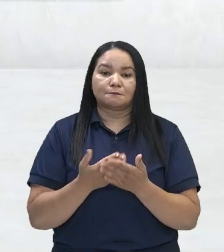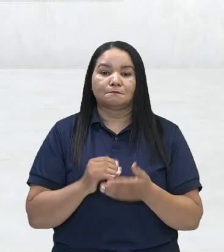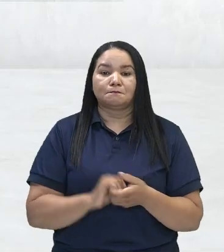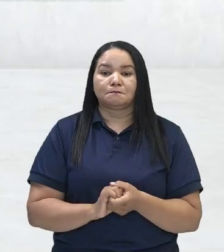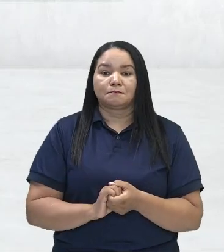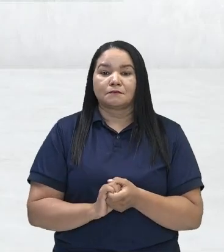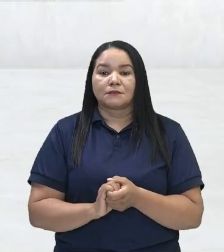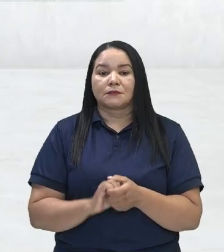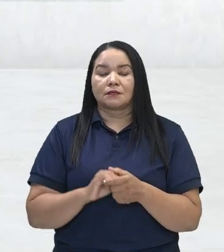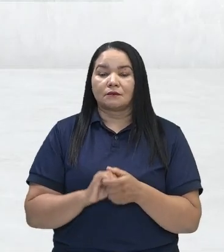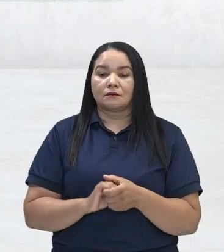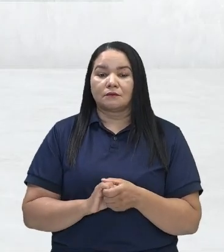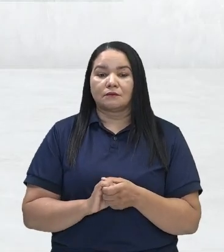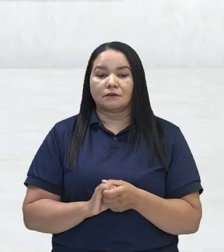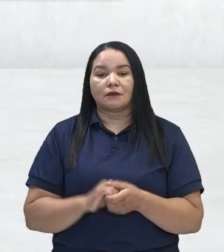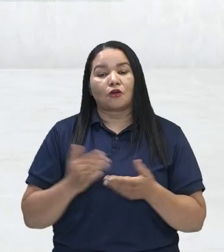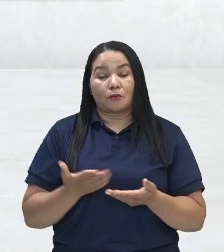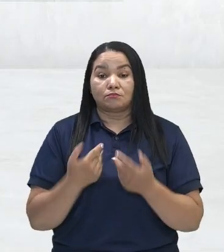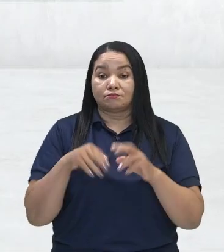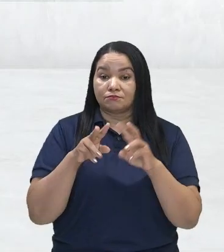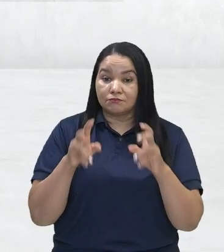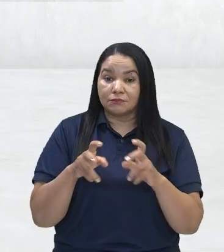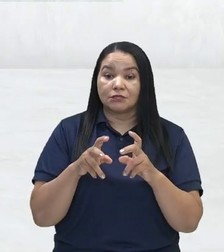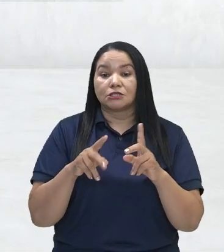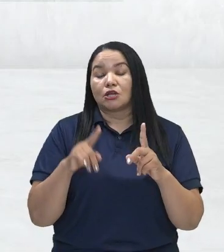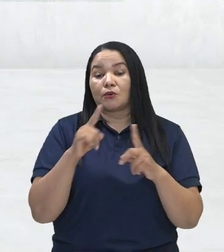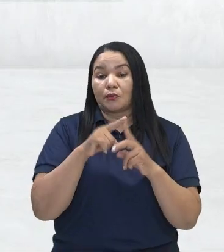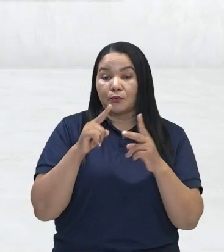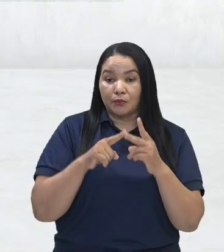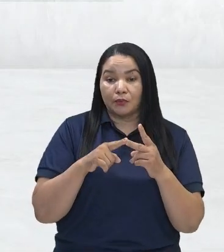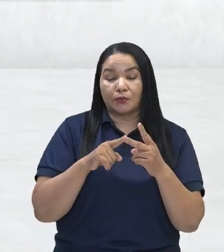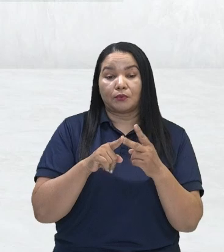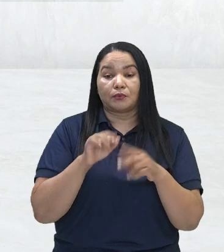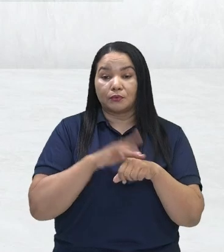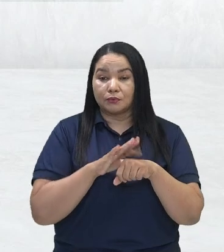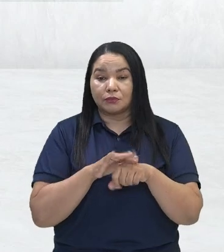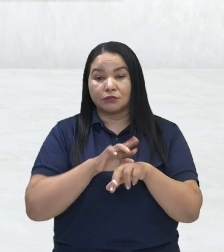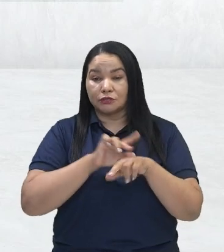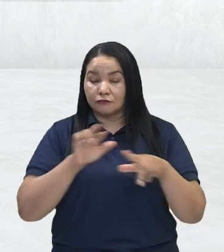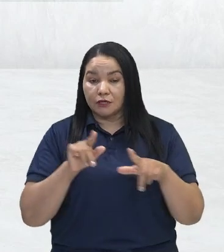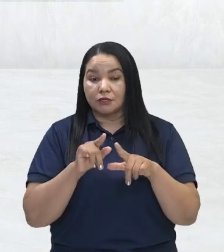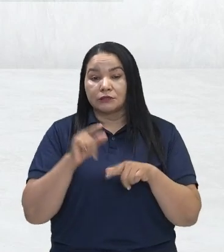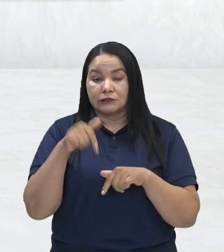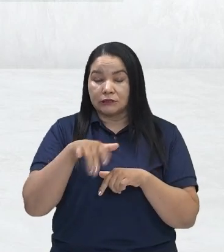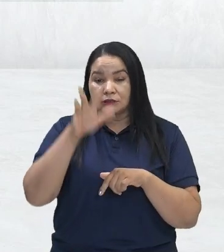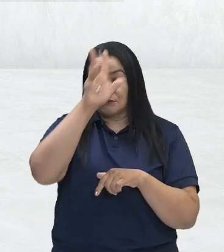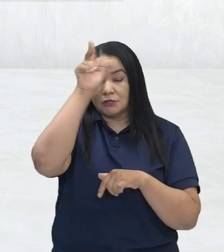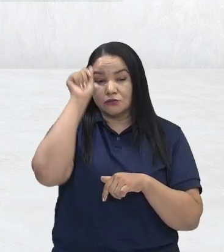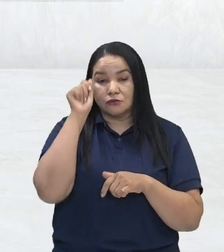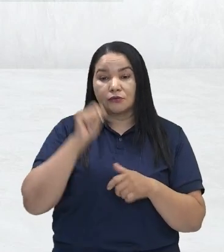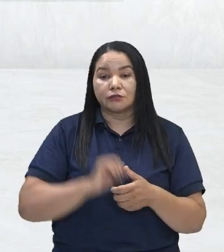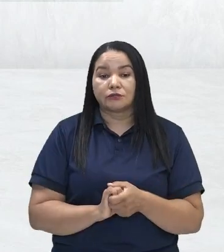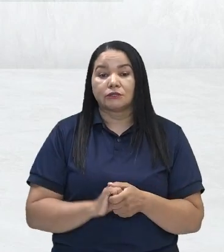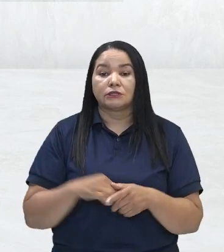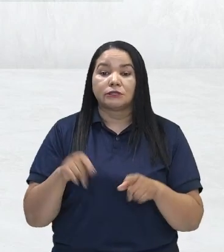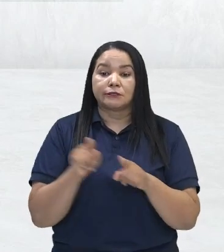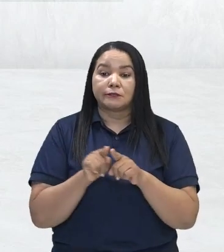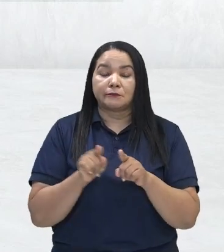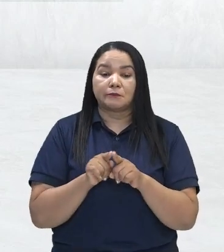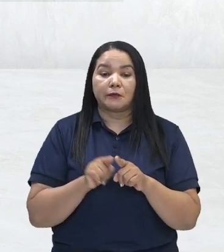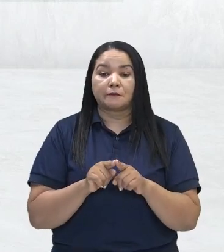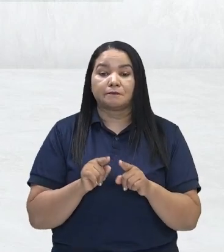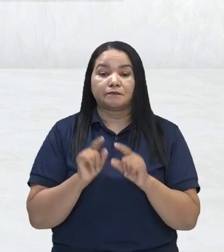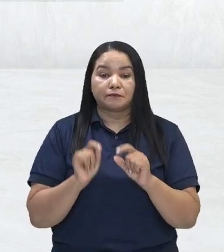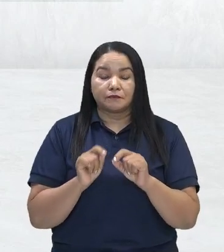aula sobre HIV, AIDS e HPV no Amazonas, com